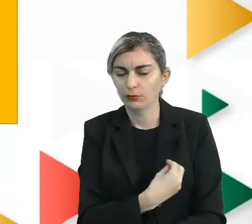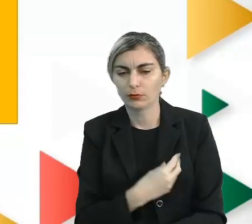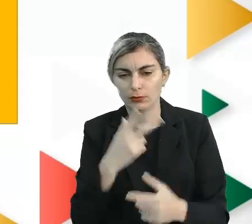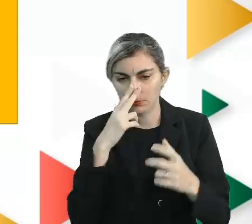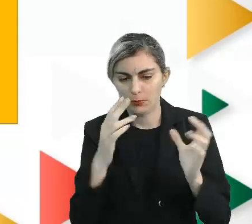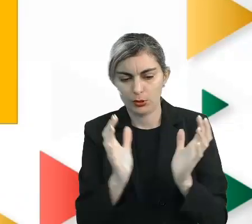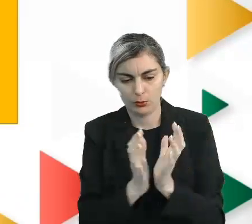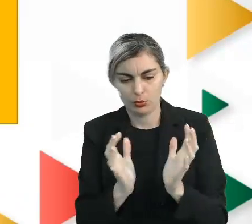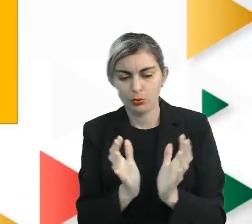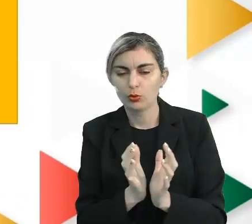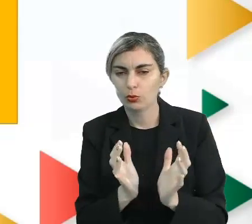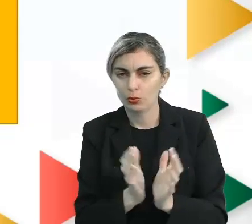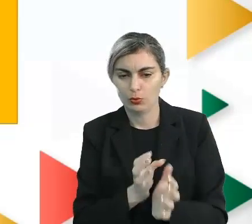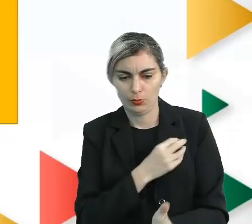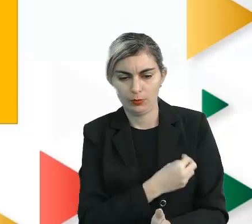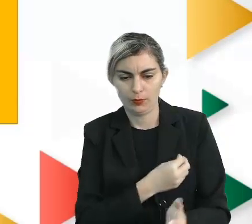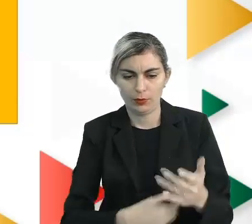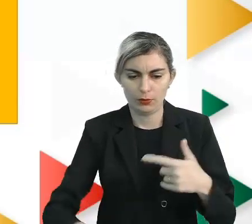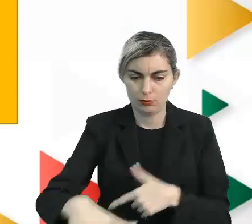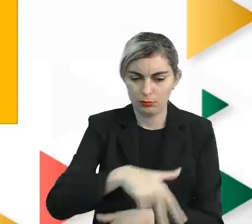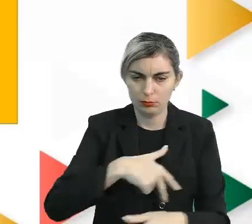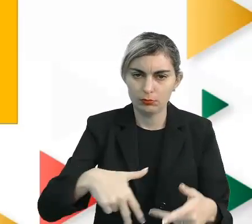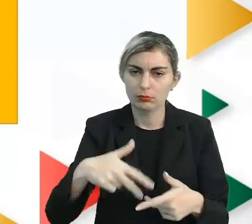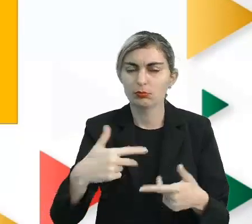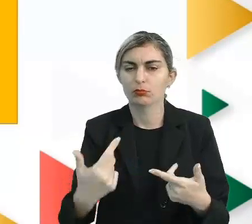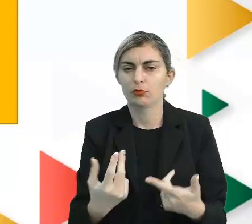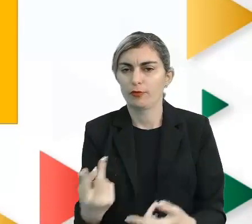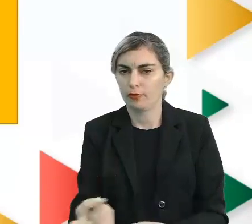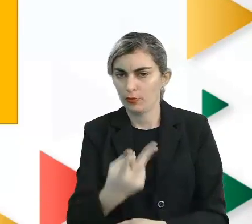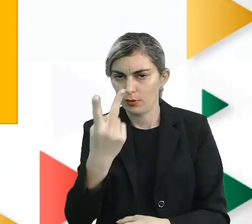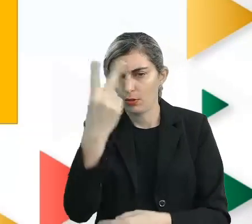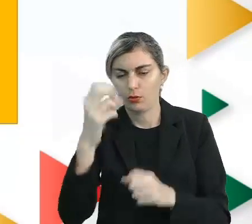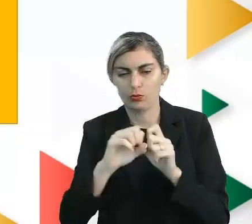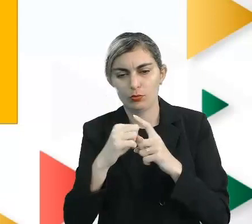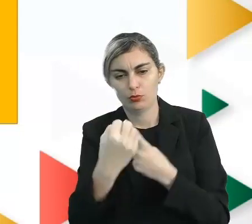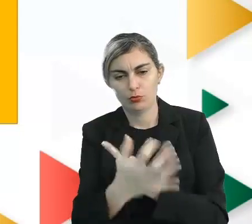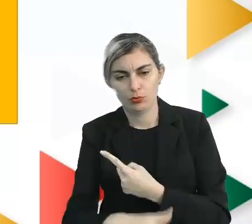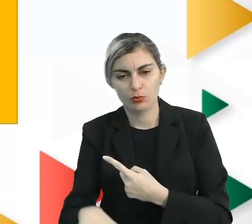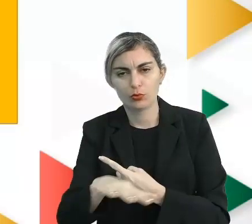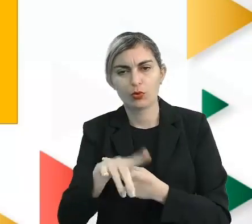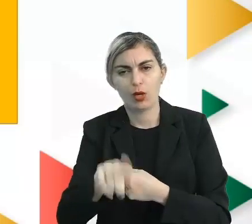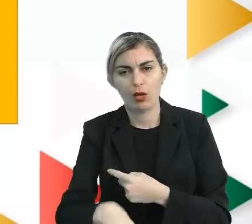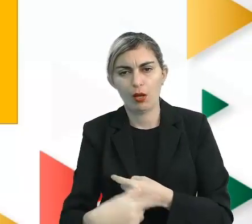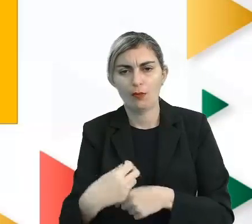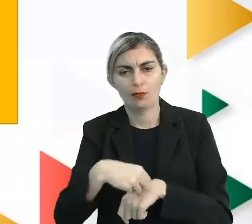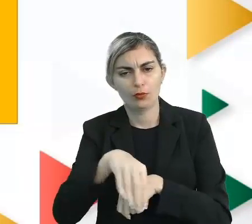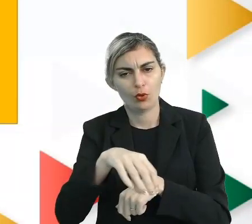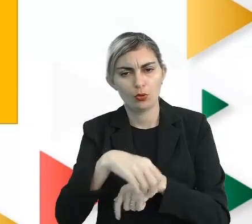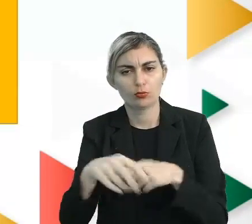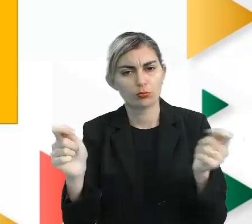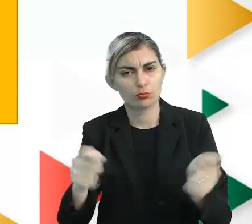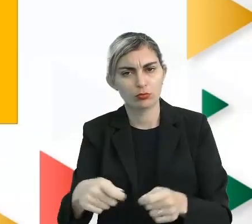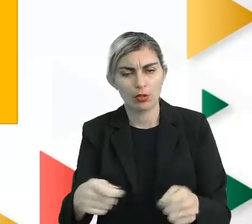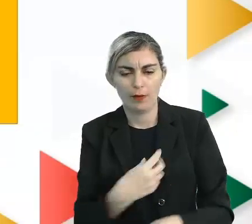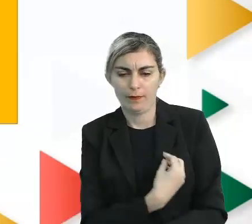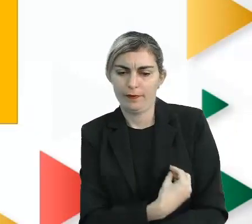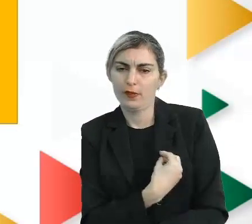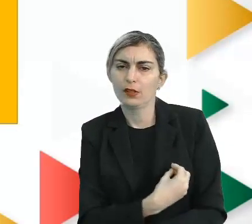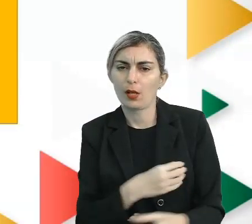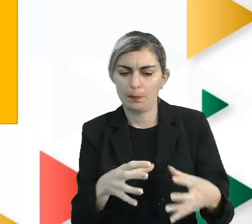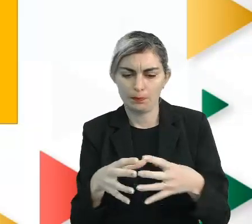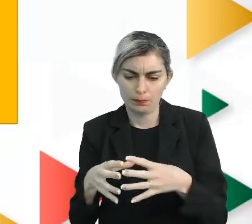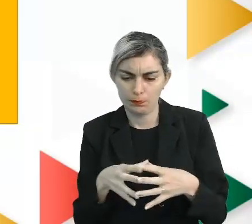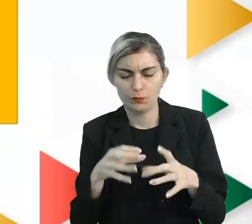mesmo grupo, elas vivem, convivem, na verdade. Os valores sociais servem para tornar possível a vida